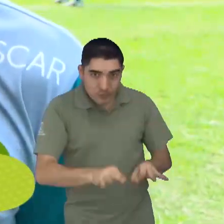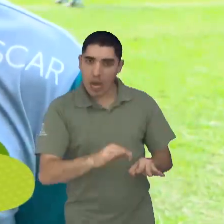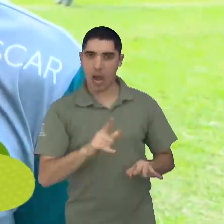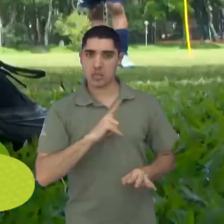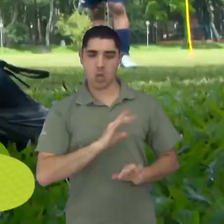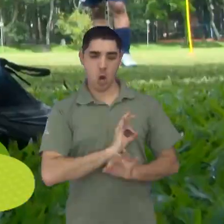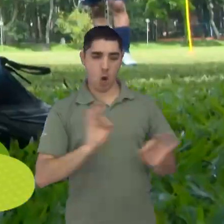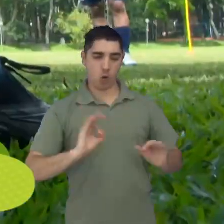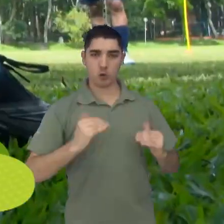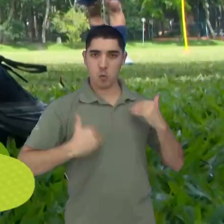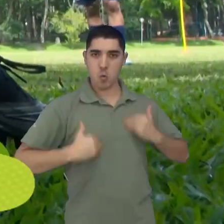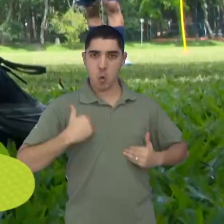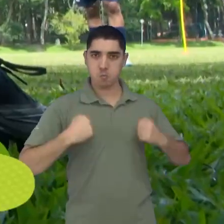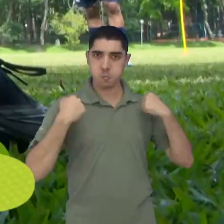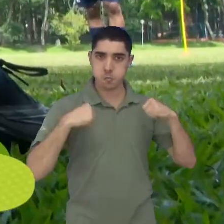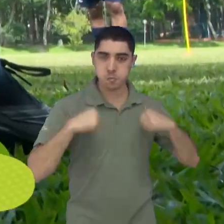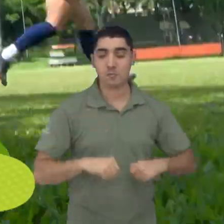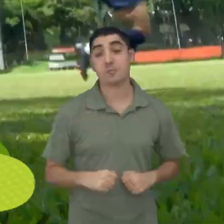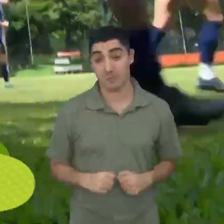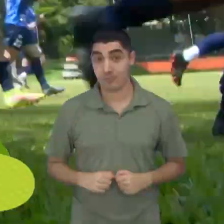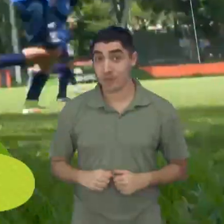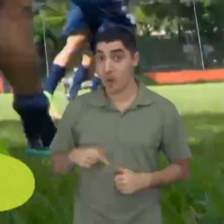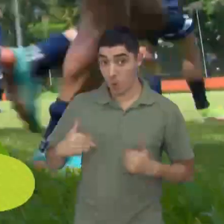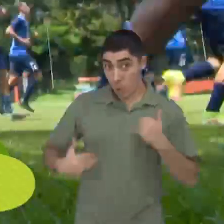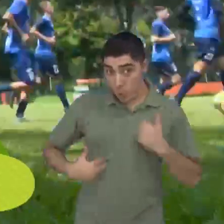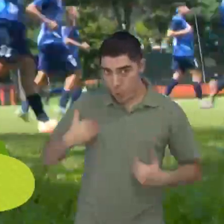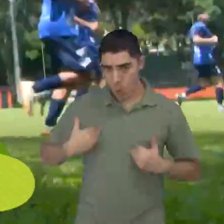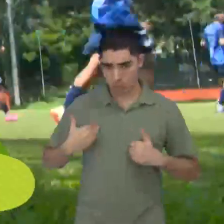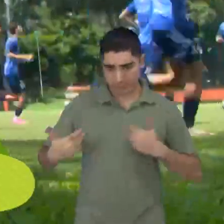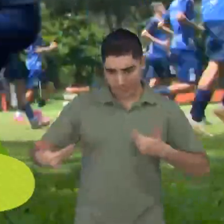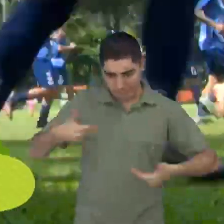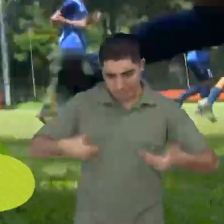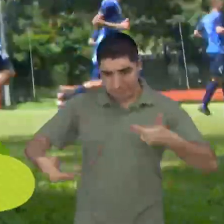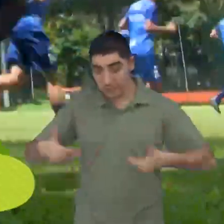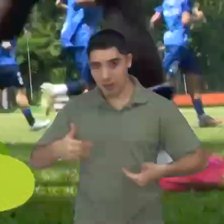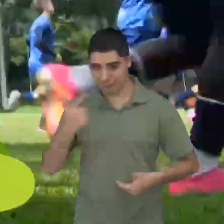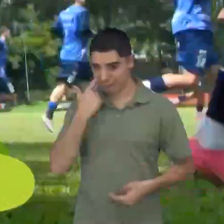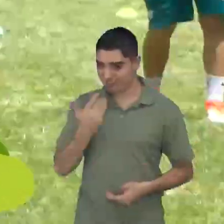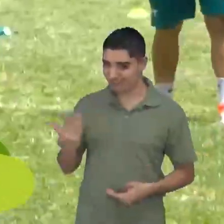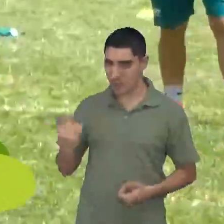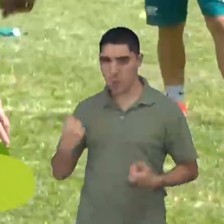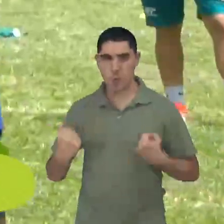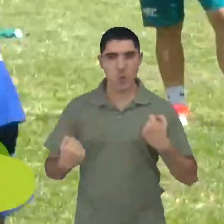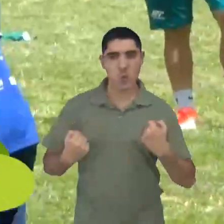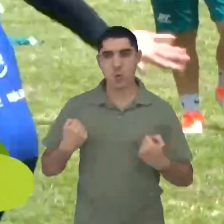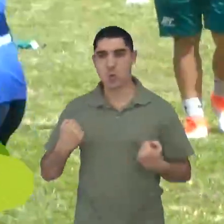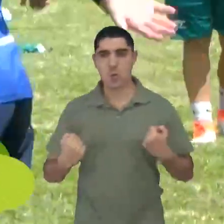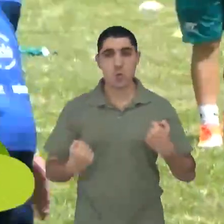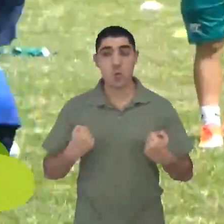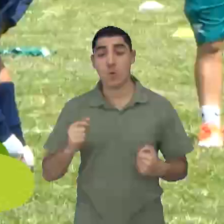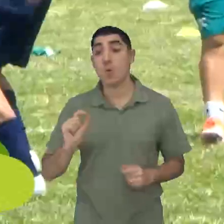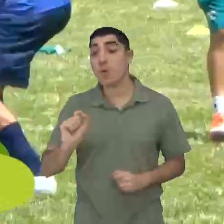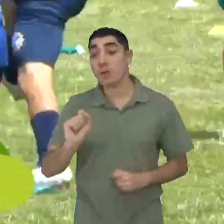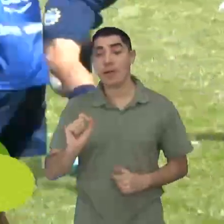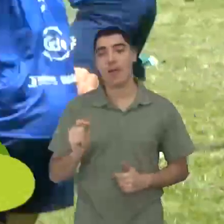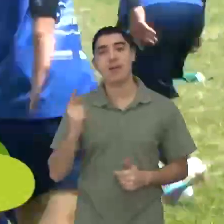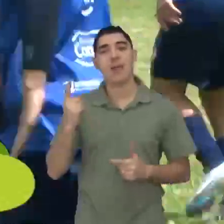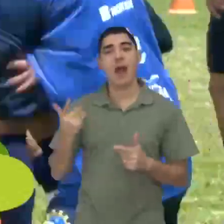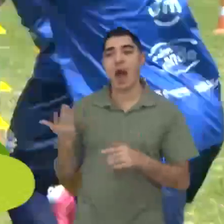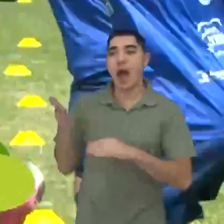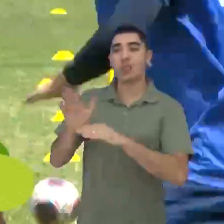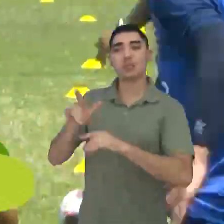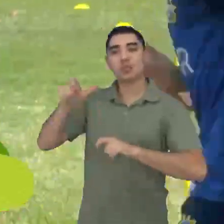da melhor maneira. Além do trabalho físico, essas primeiras movimentações em campo também ajudam no entrosamento